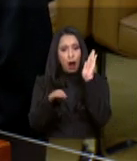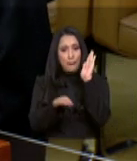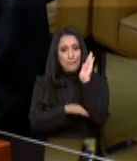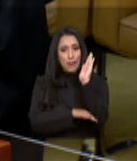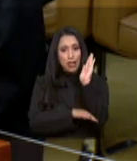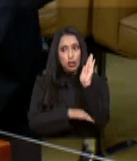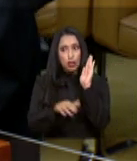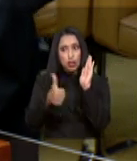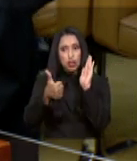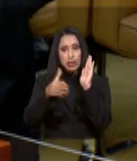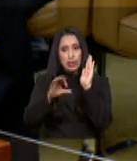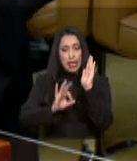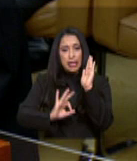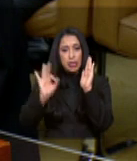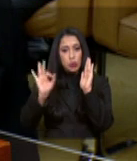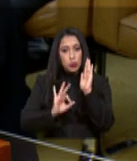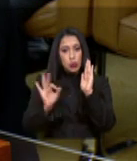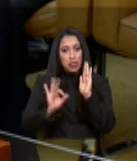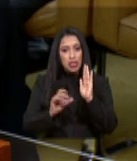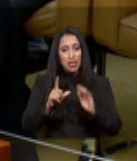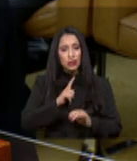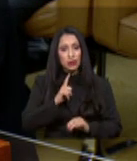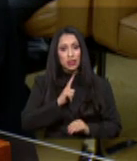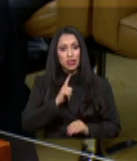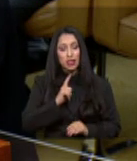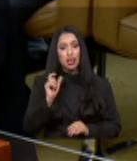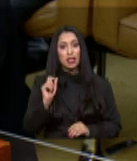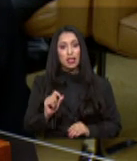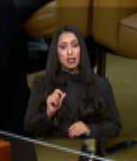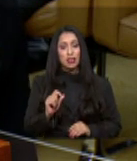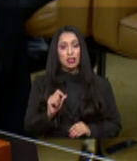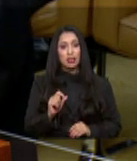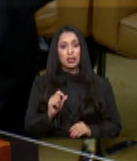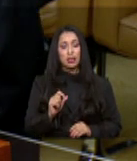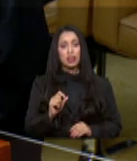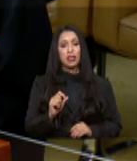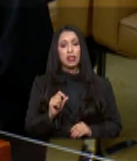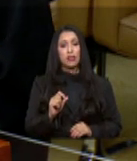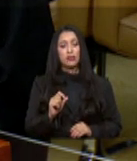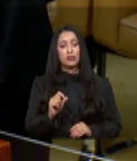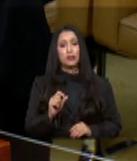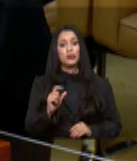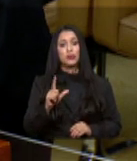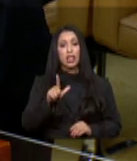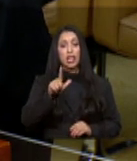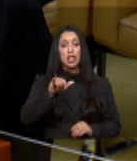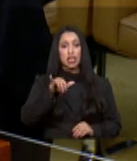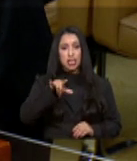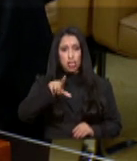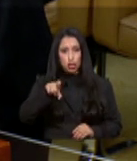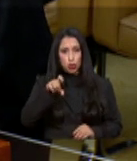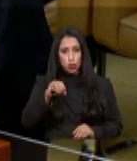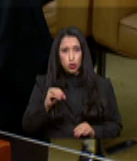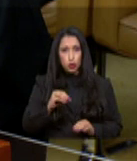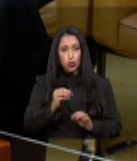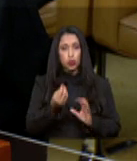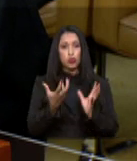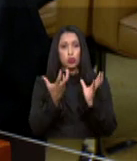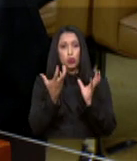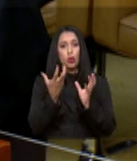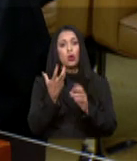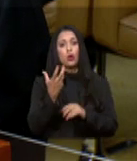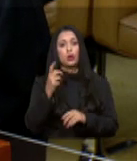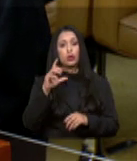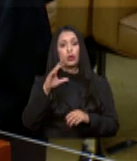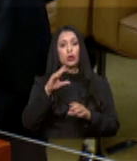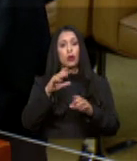de 10%. Fechamos o maior lixão a céu aberto da América Latina, acreditem, em Brasília, na capital do país, até